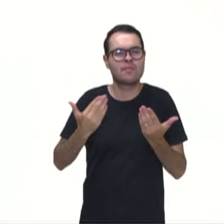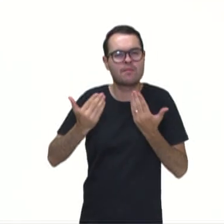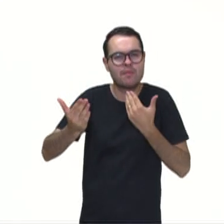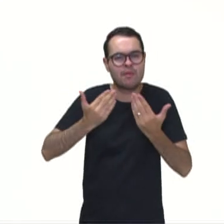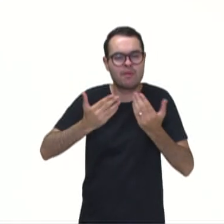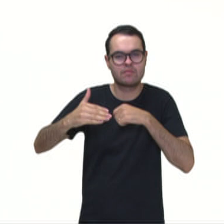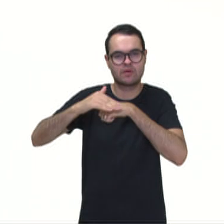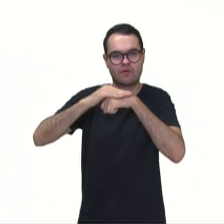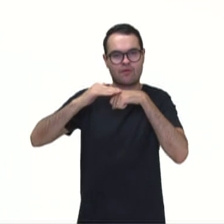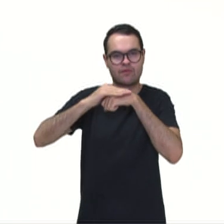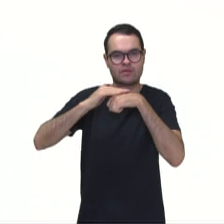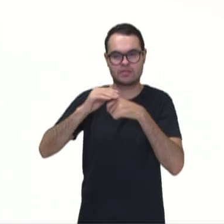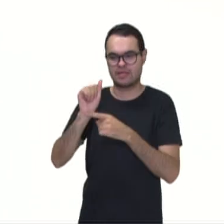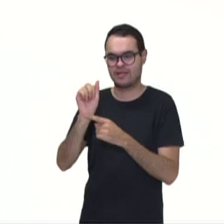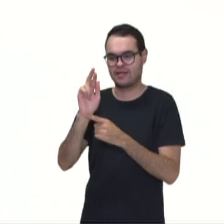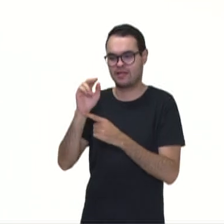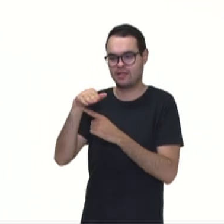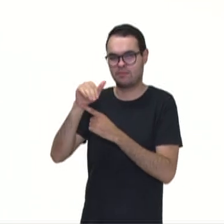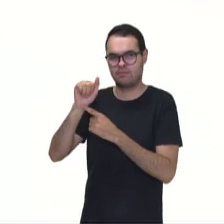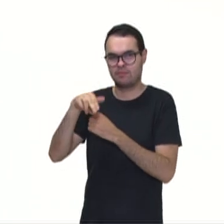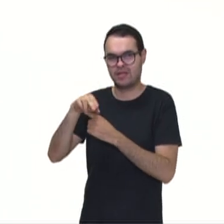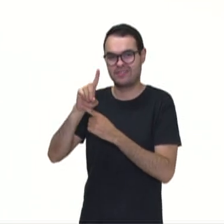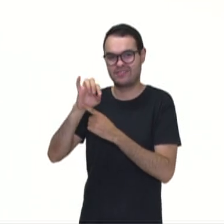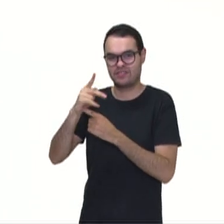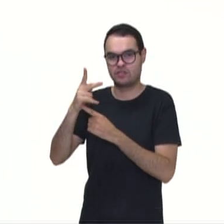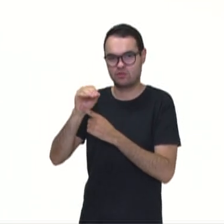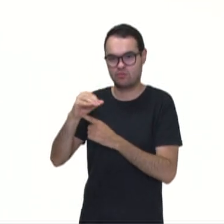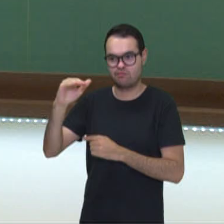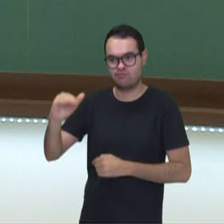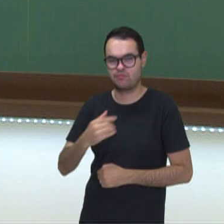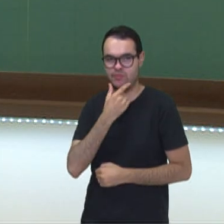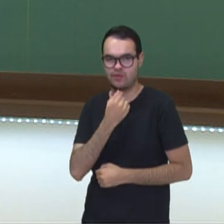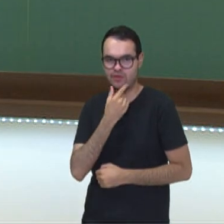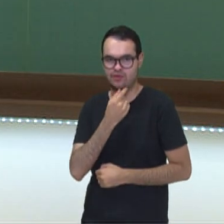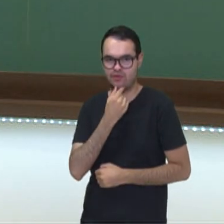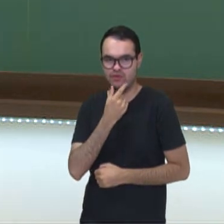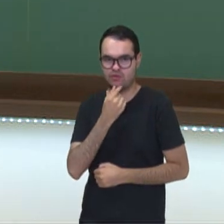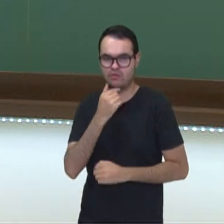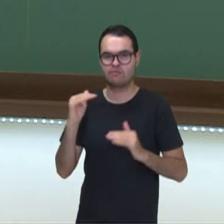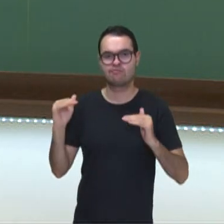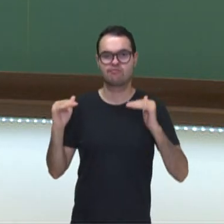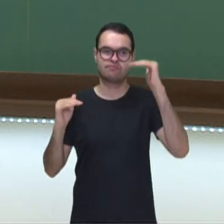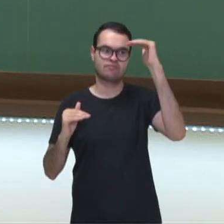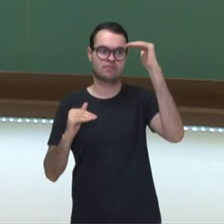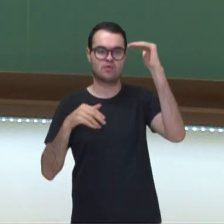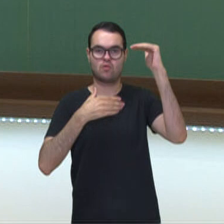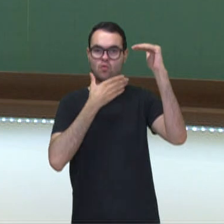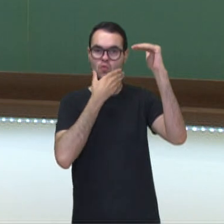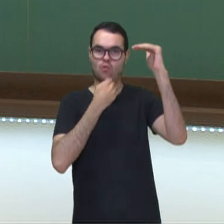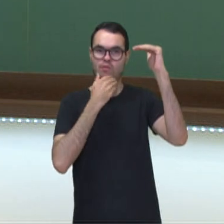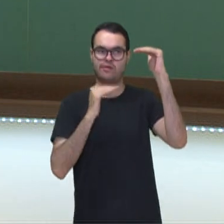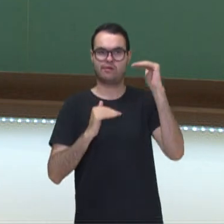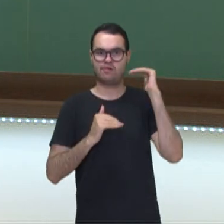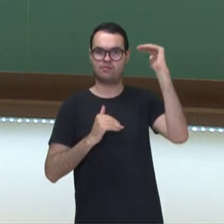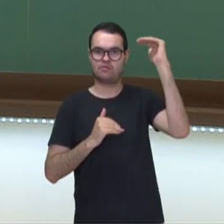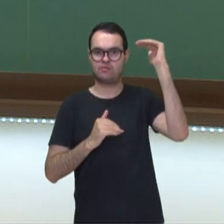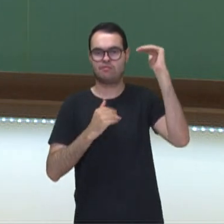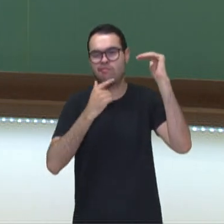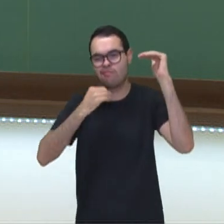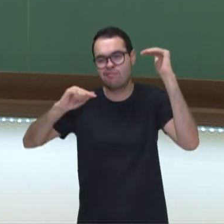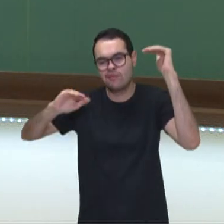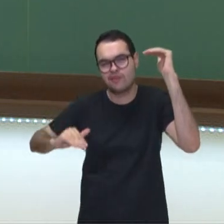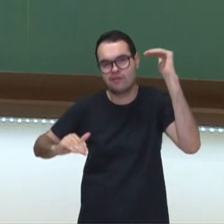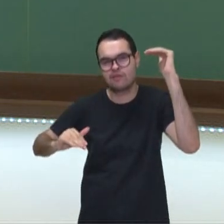conversa entre Armandinho e um homem adulto, né? Eu sei que é um homem em função